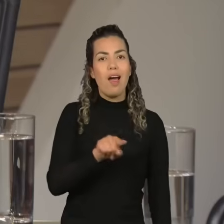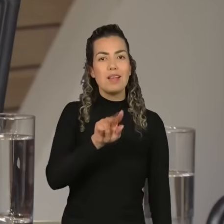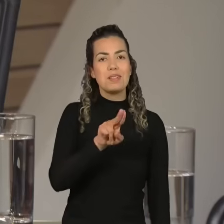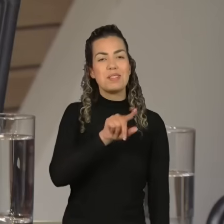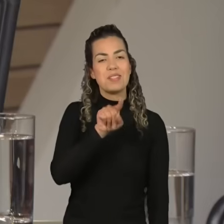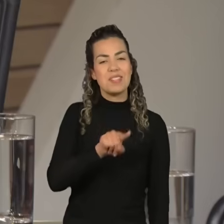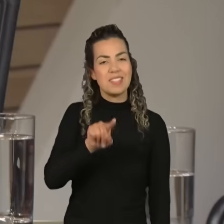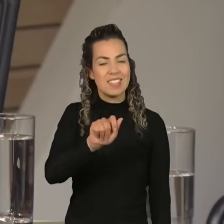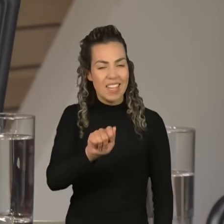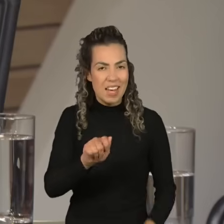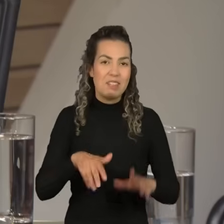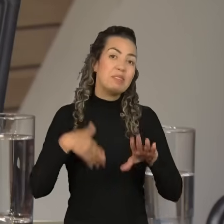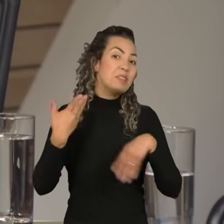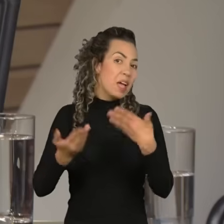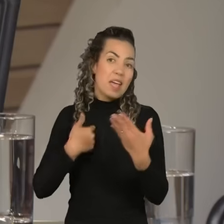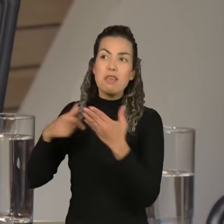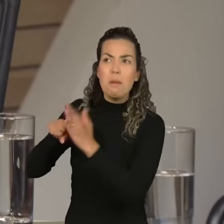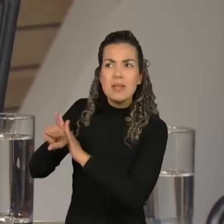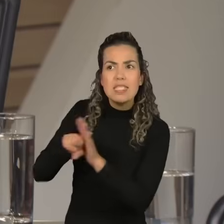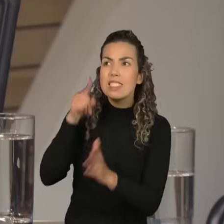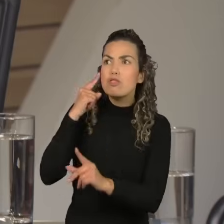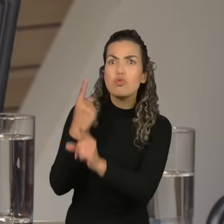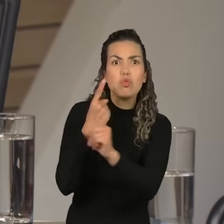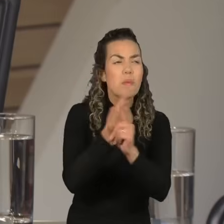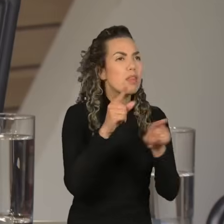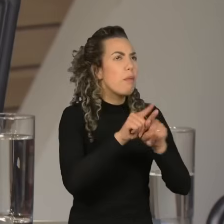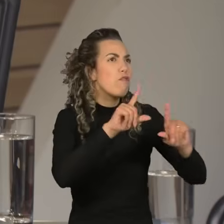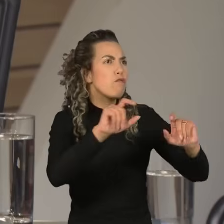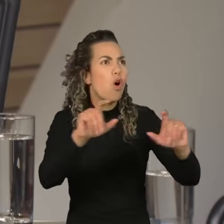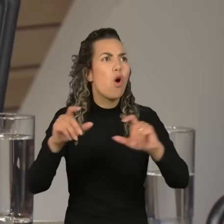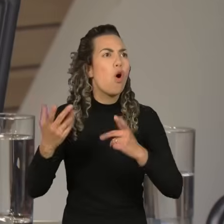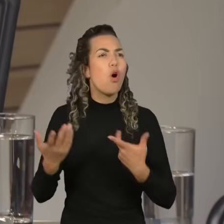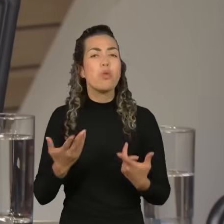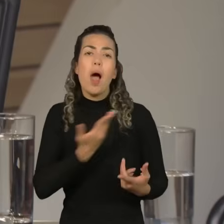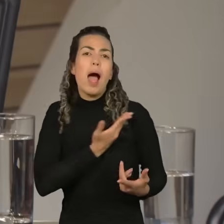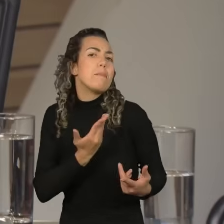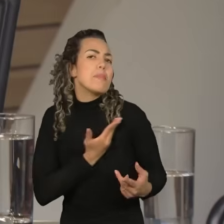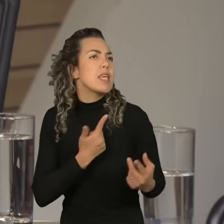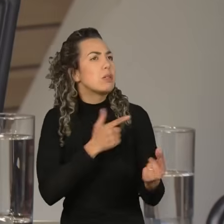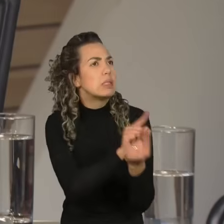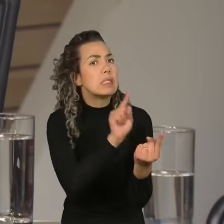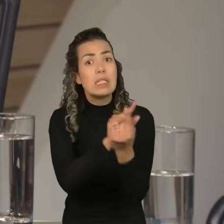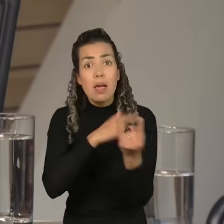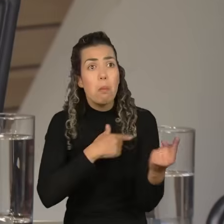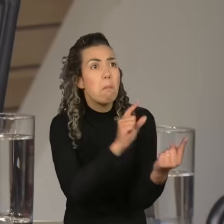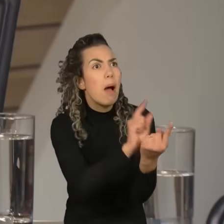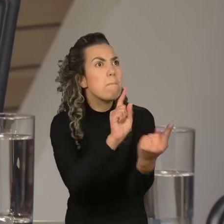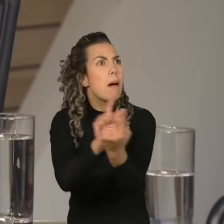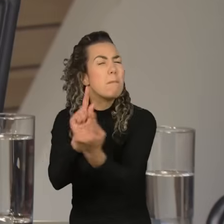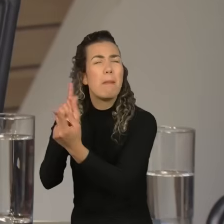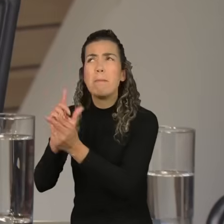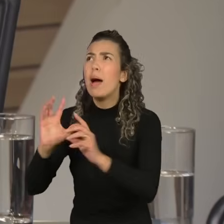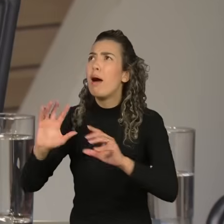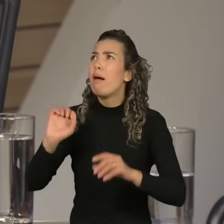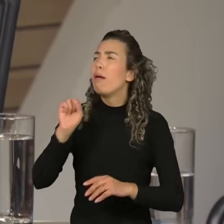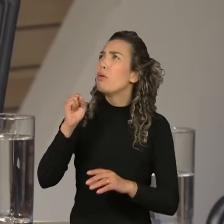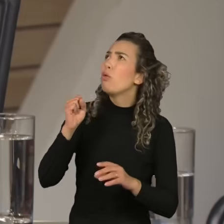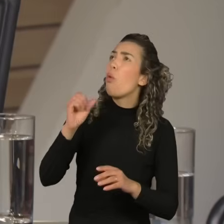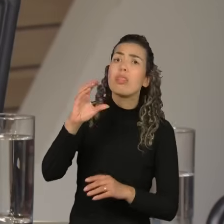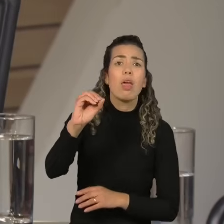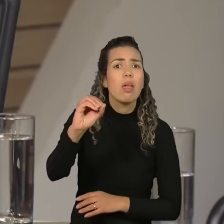fotos, depoimentos de amigos. Eu acho que eu entrevistei mais de 80 pessoas que conviveram com o Cazuza diretamente.